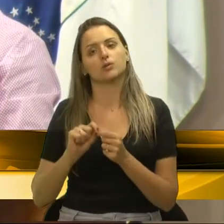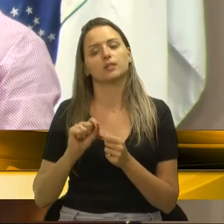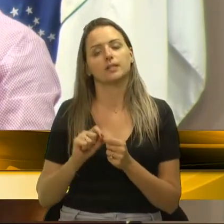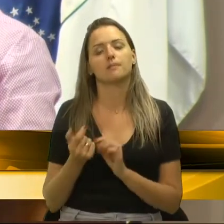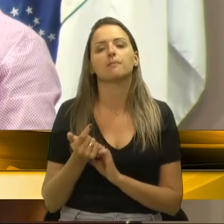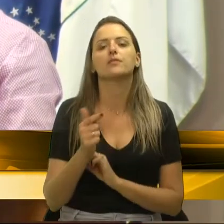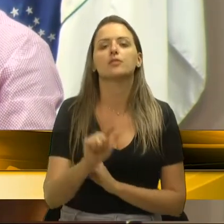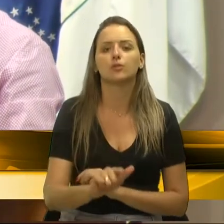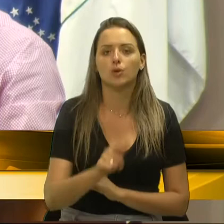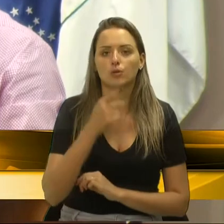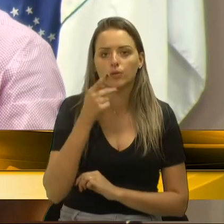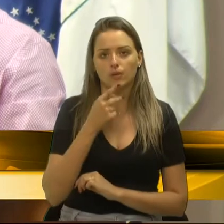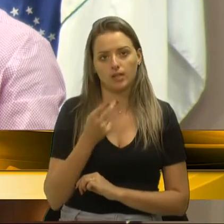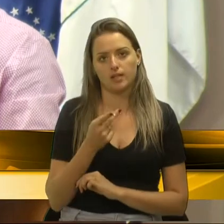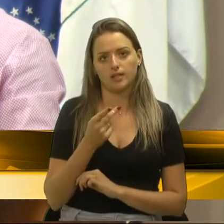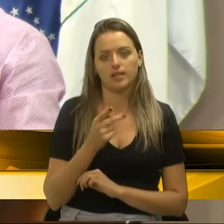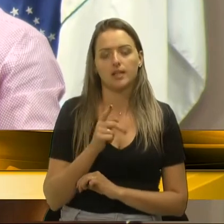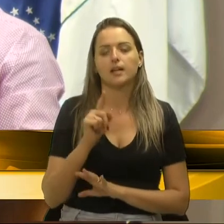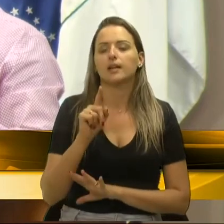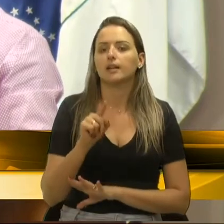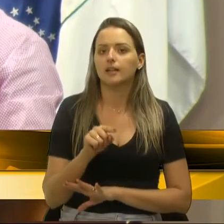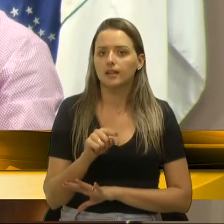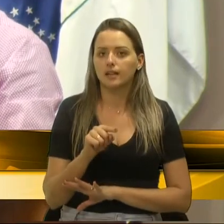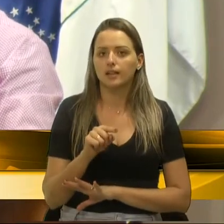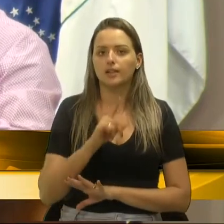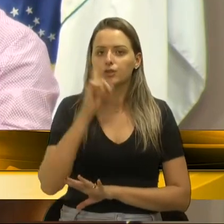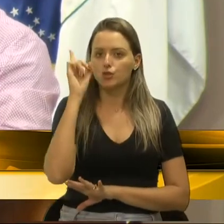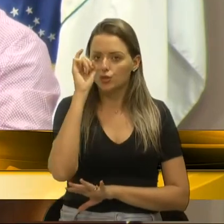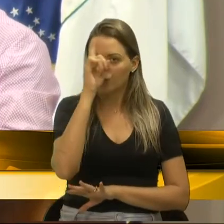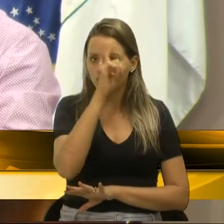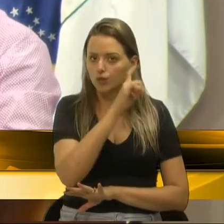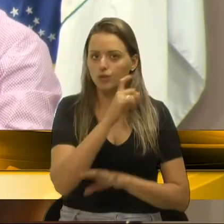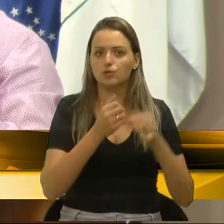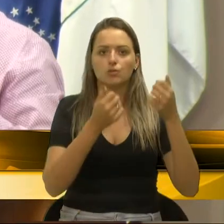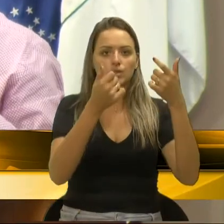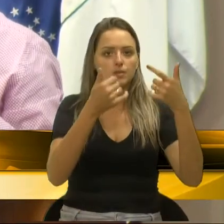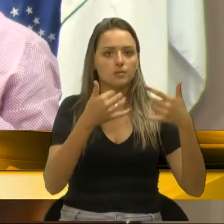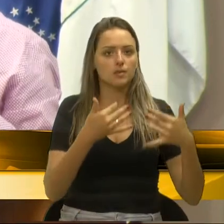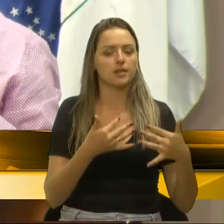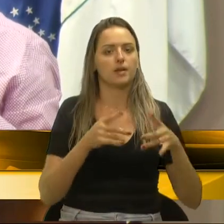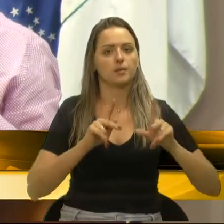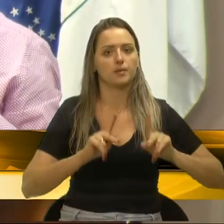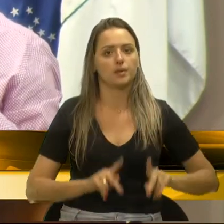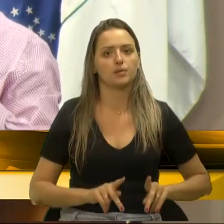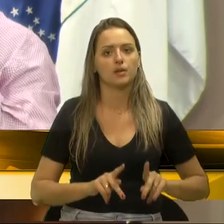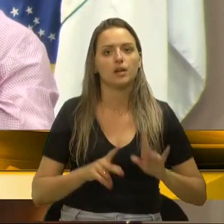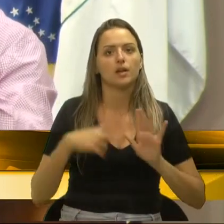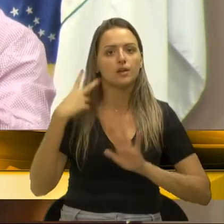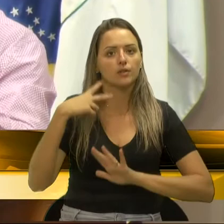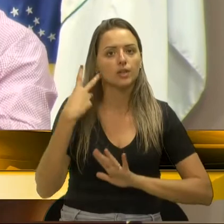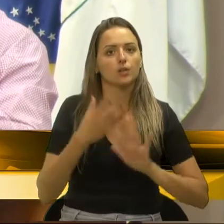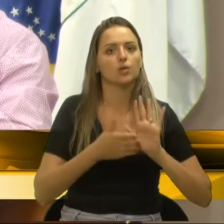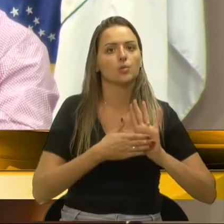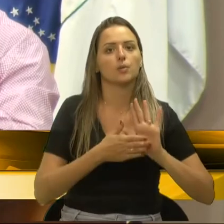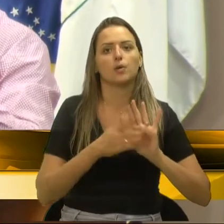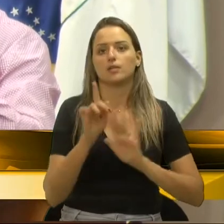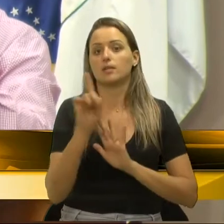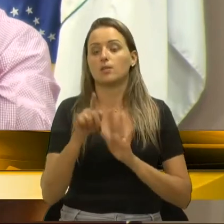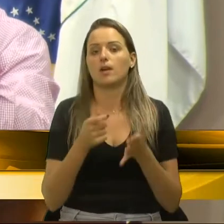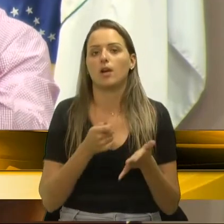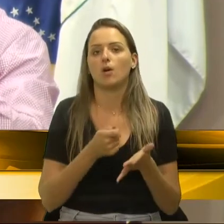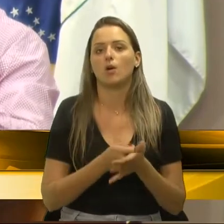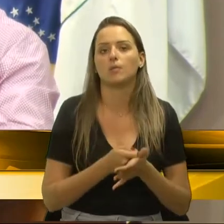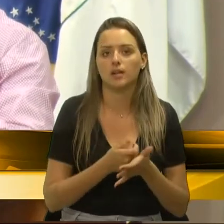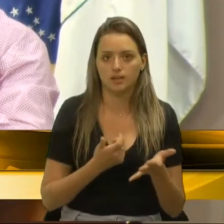novo, é muito difícil explicar para o contribuinte. O vereador está propondo um projeto, não é de obrigação,